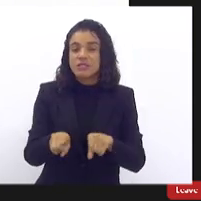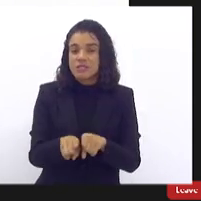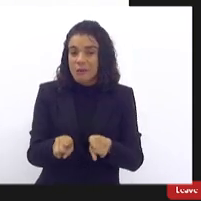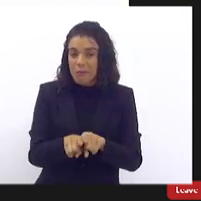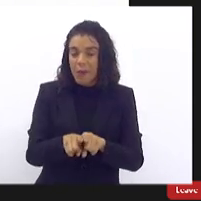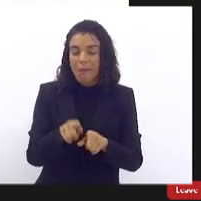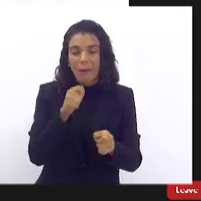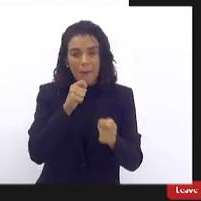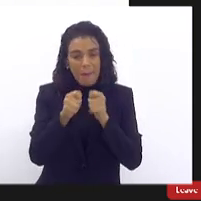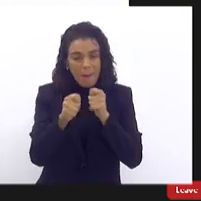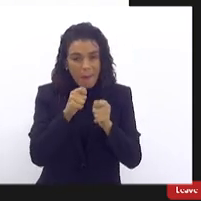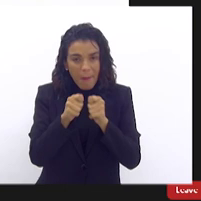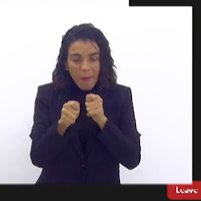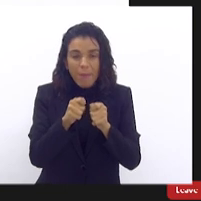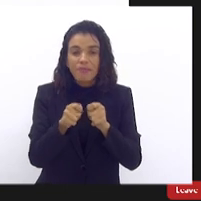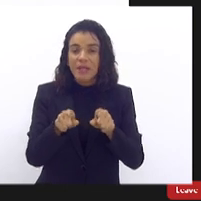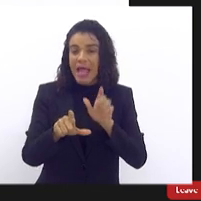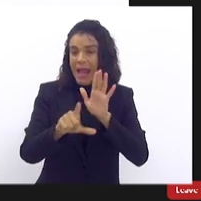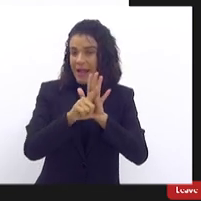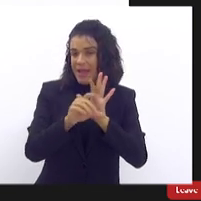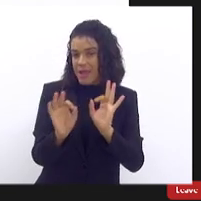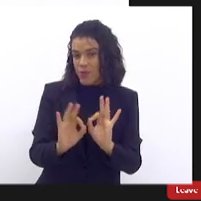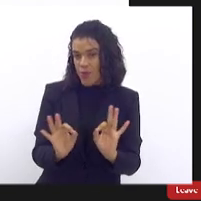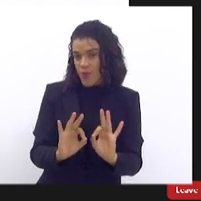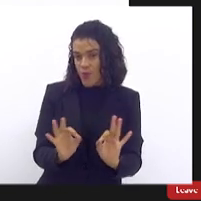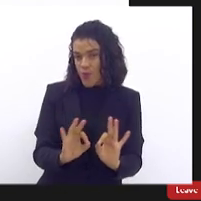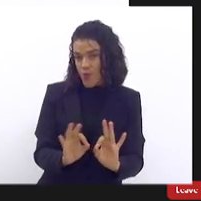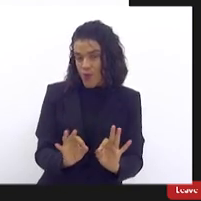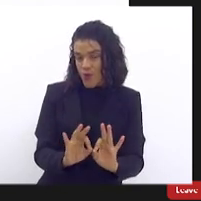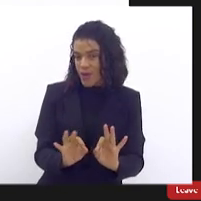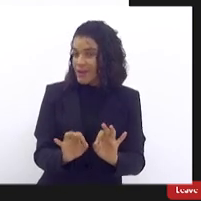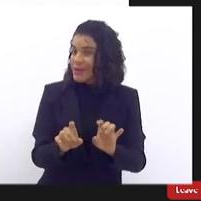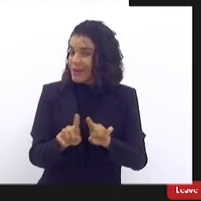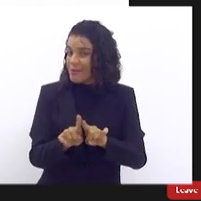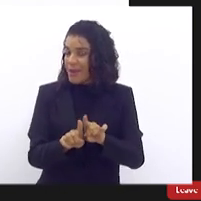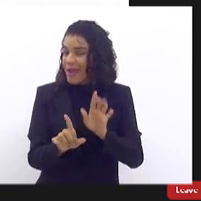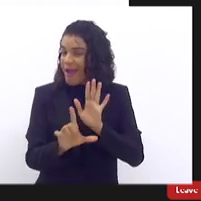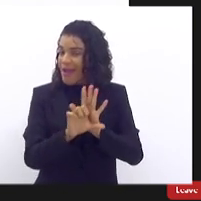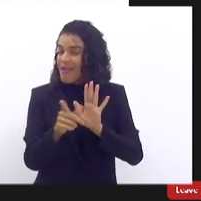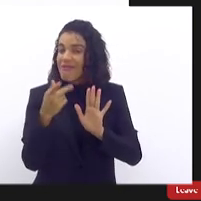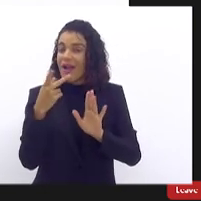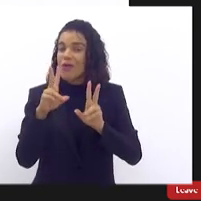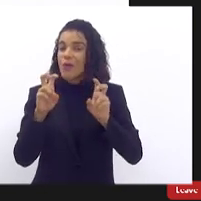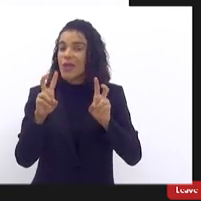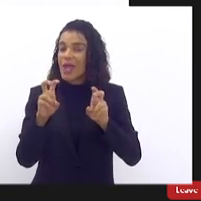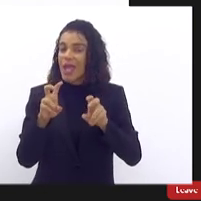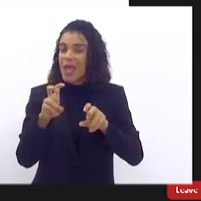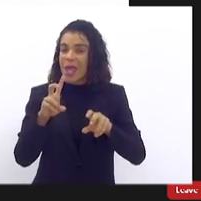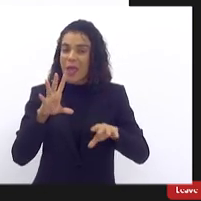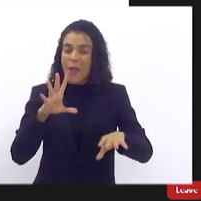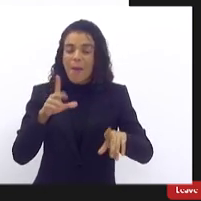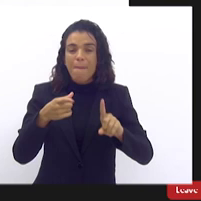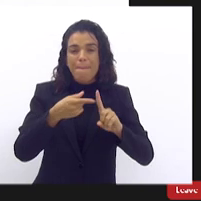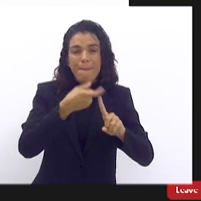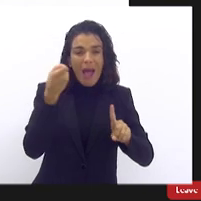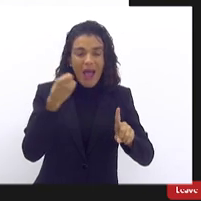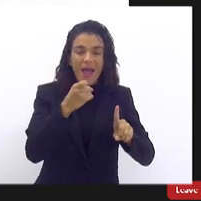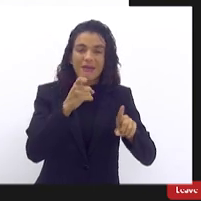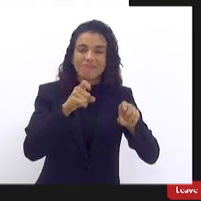dessa forma, e a lei também não. A lei, inclusive, prevê a invasão de dispositivos